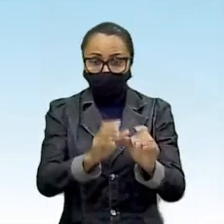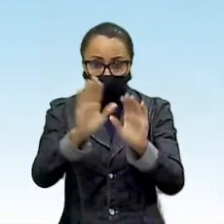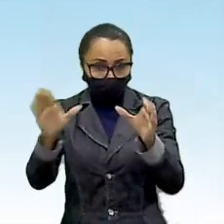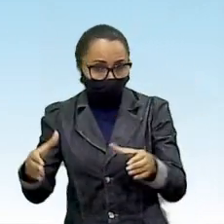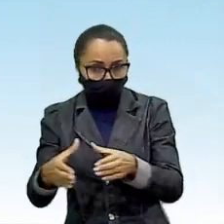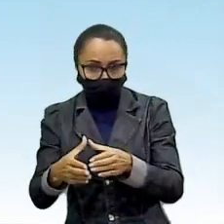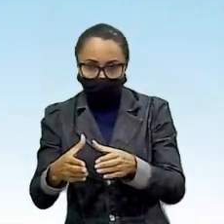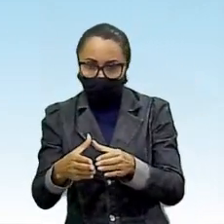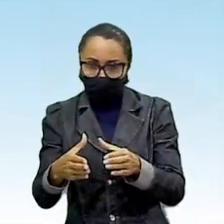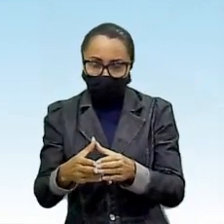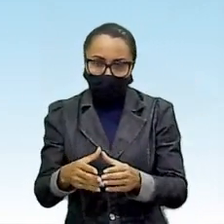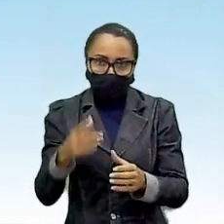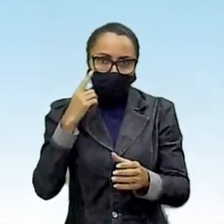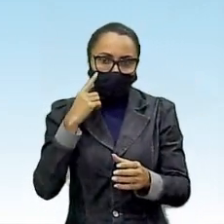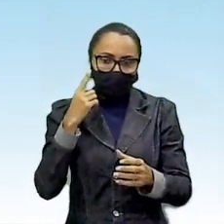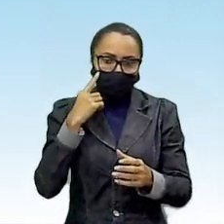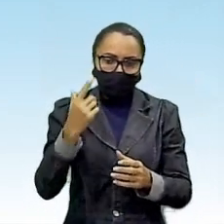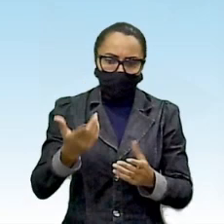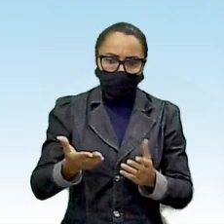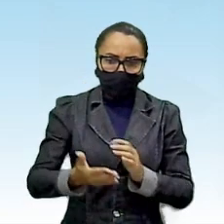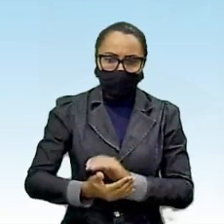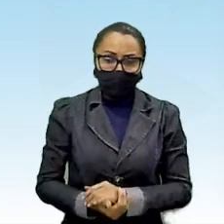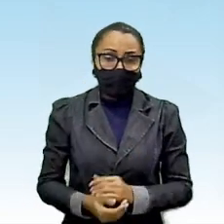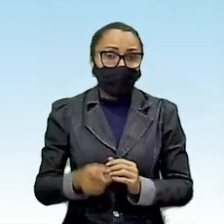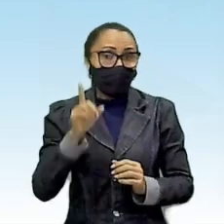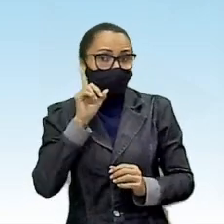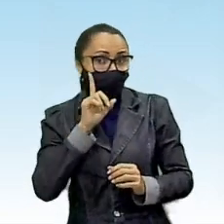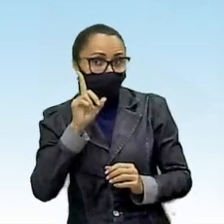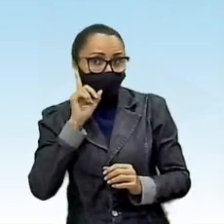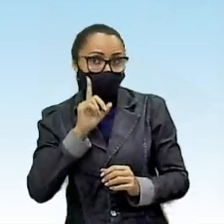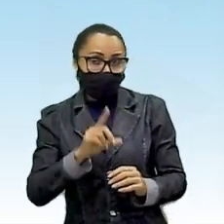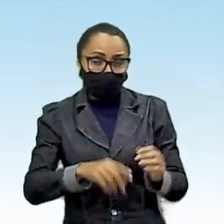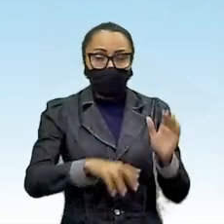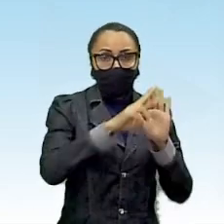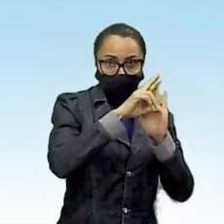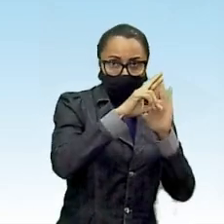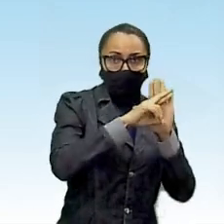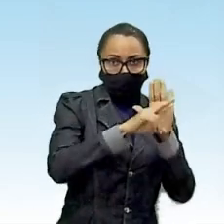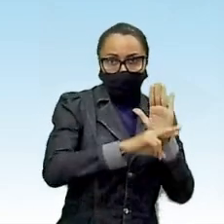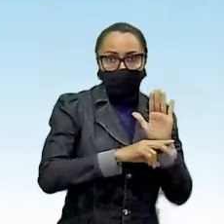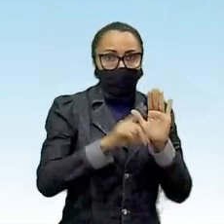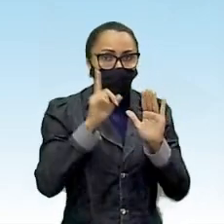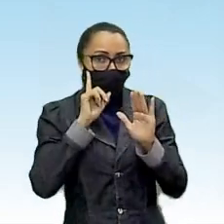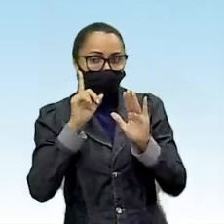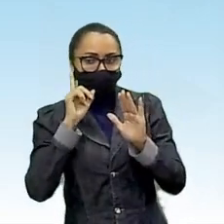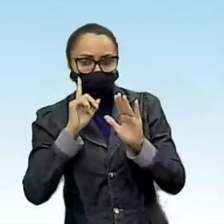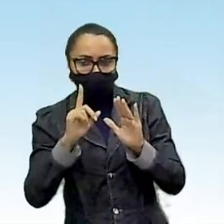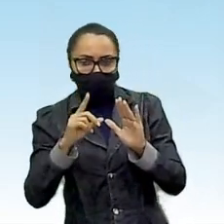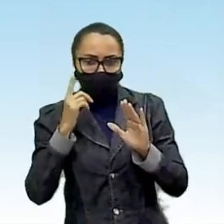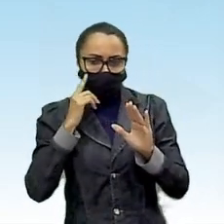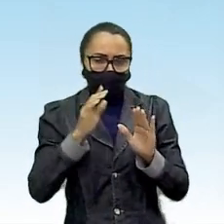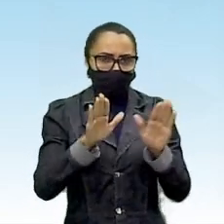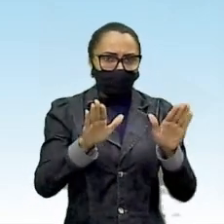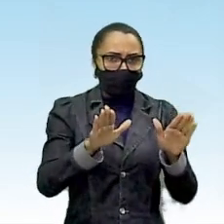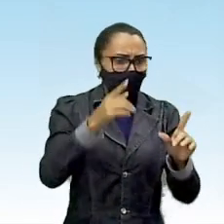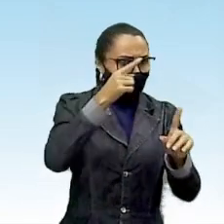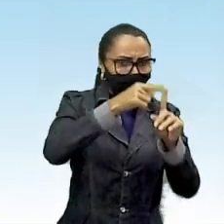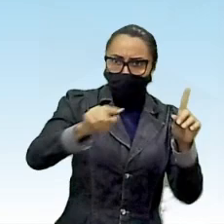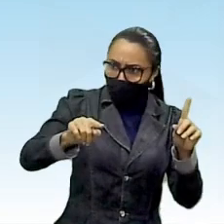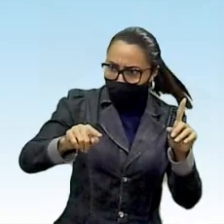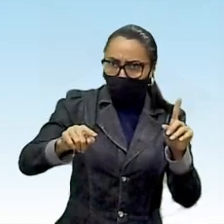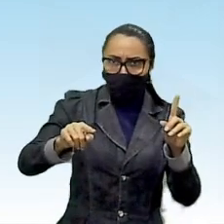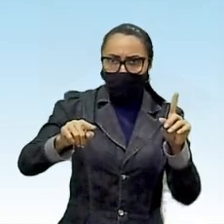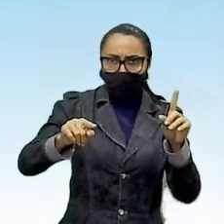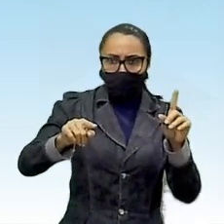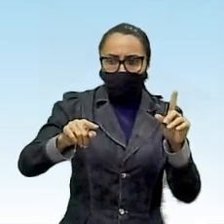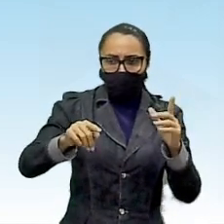coletiva. Inclusive na OSHA, né, nos Estados Unidos, que é uma norma dos Estados Unidos, a gaiola ela é proibida, né, lá nos Estados